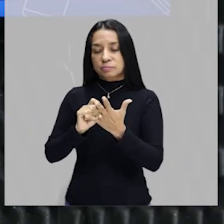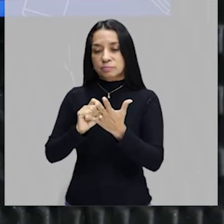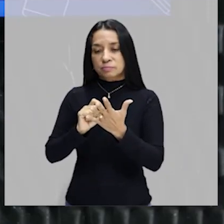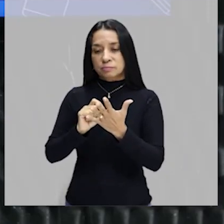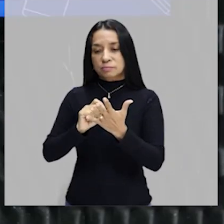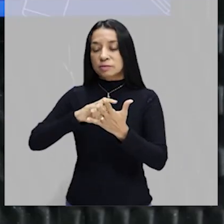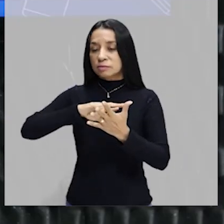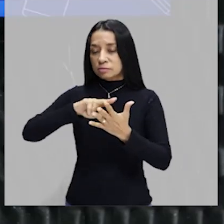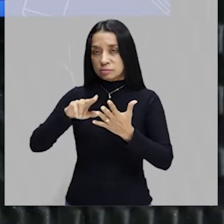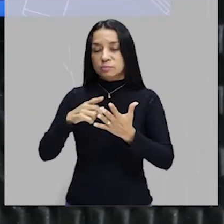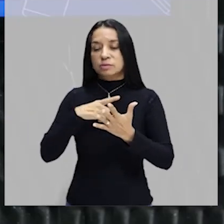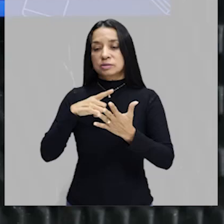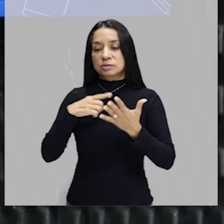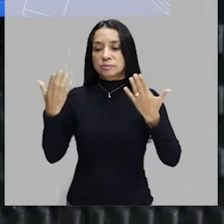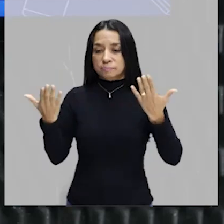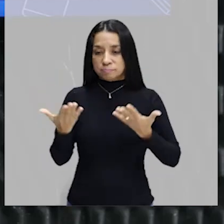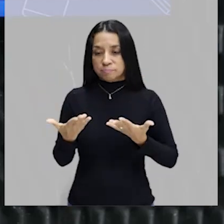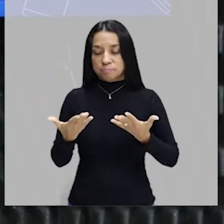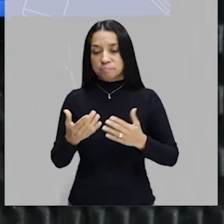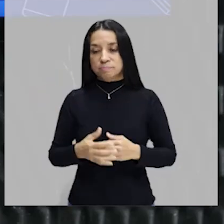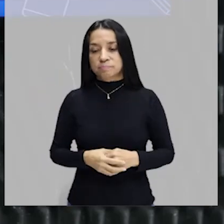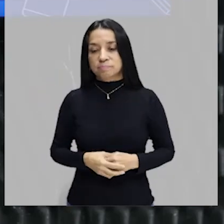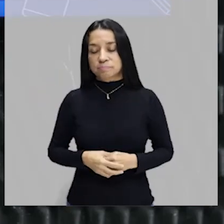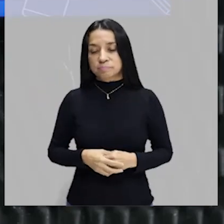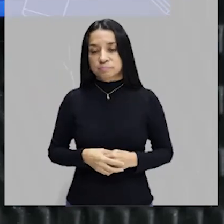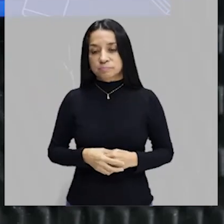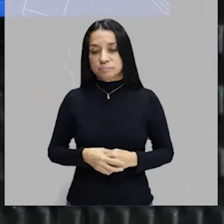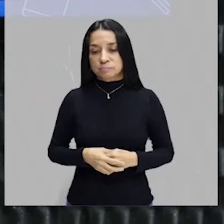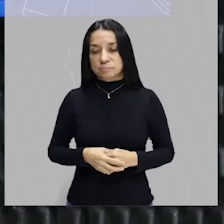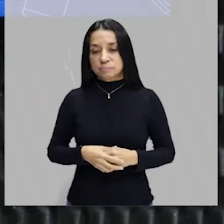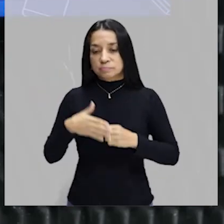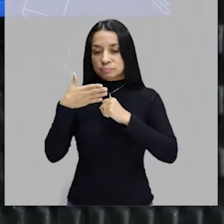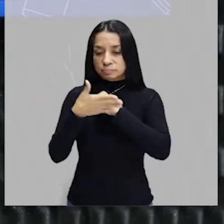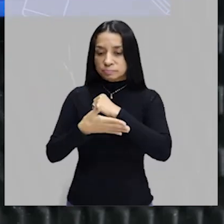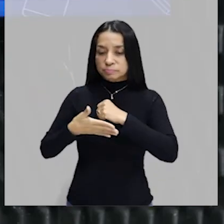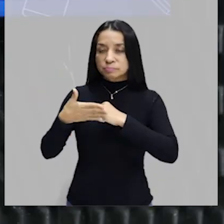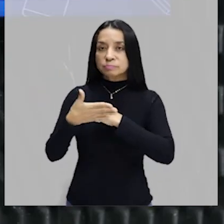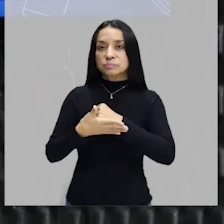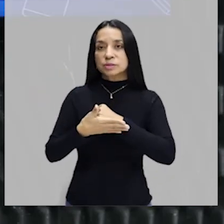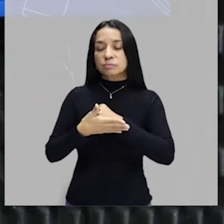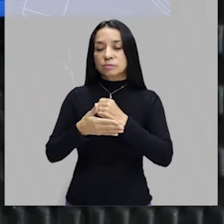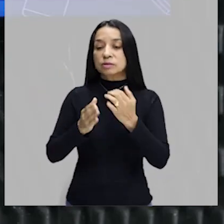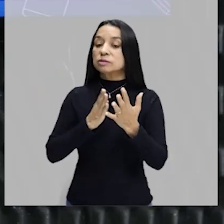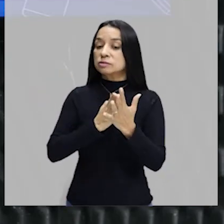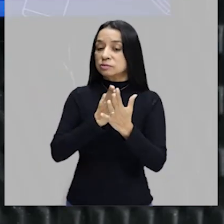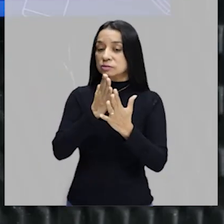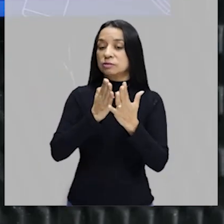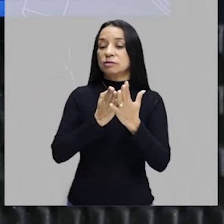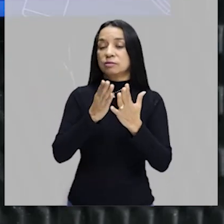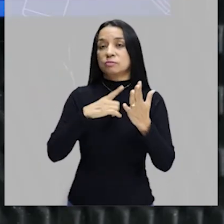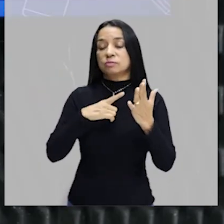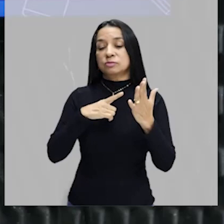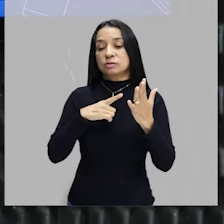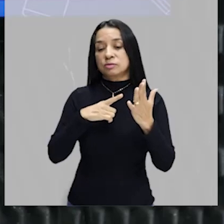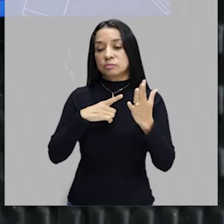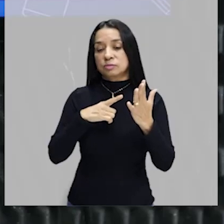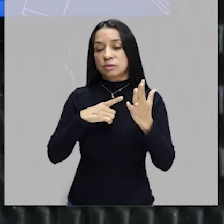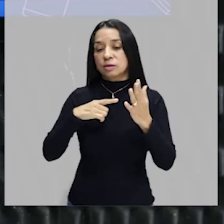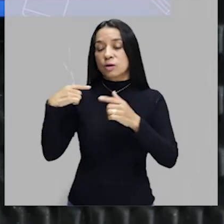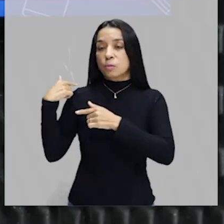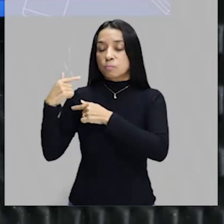as espécies que existem atualmente, tá? E aqui na base dessa árvore nós temos o